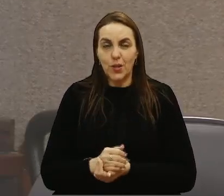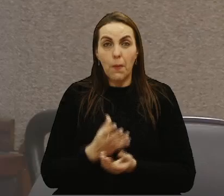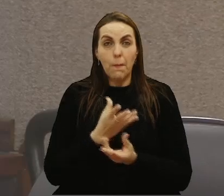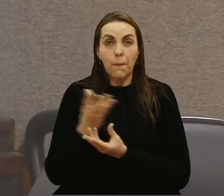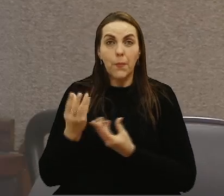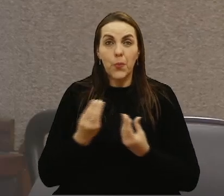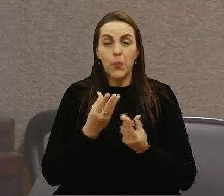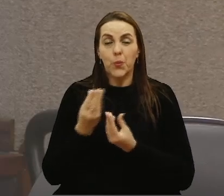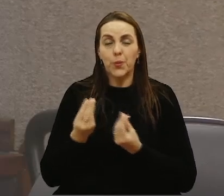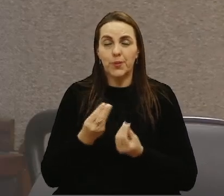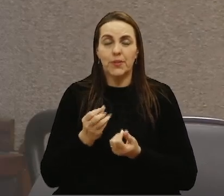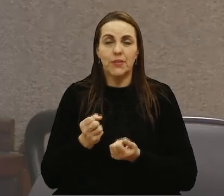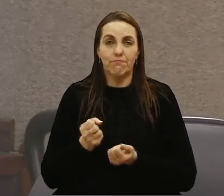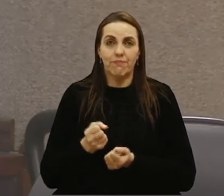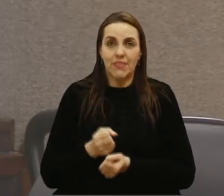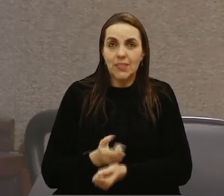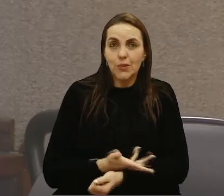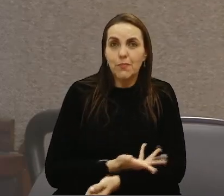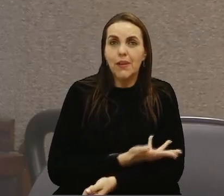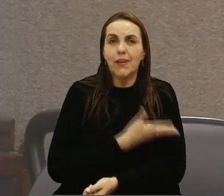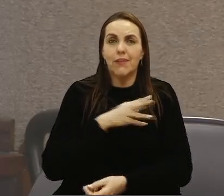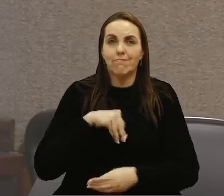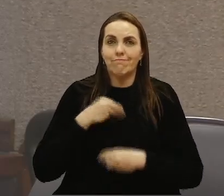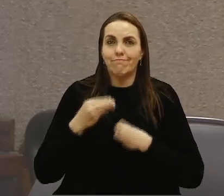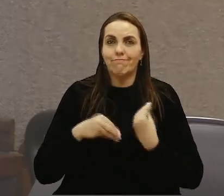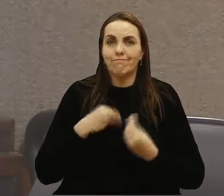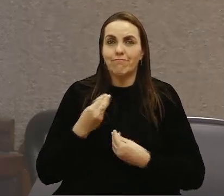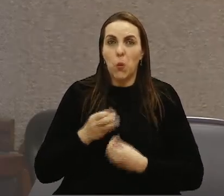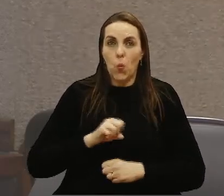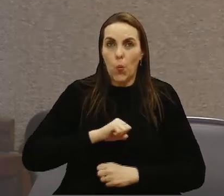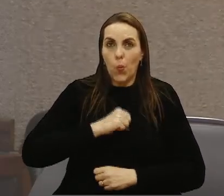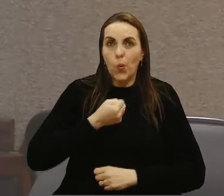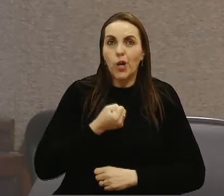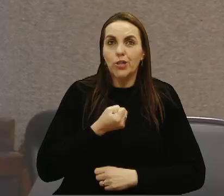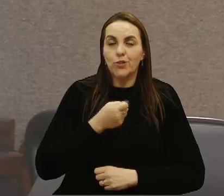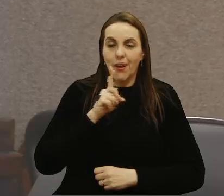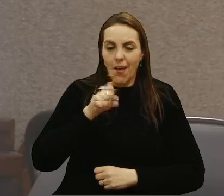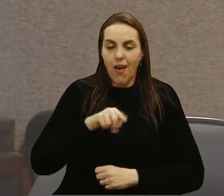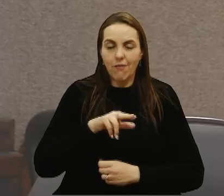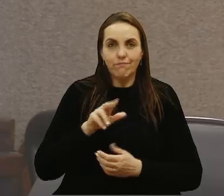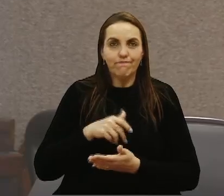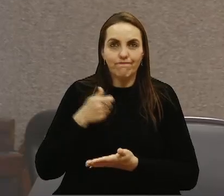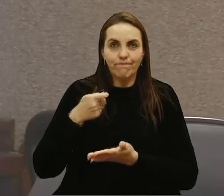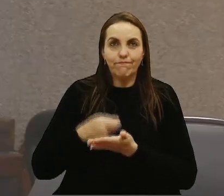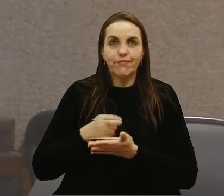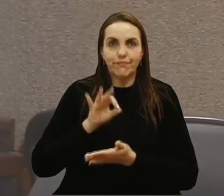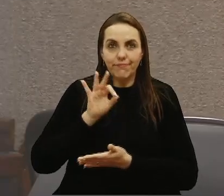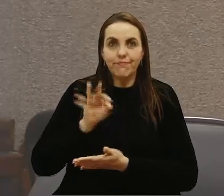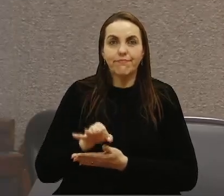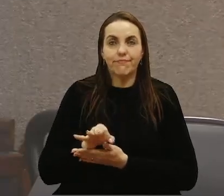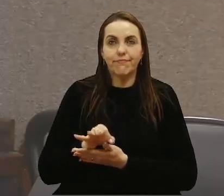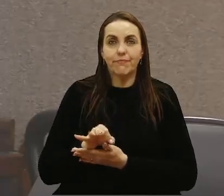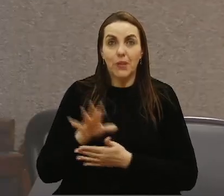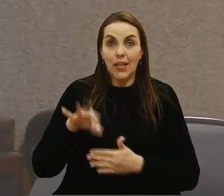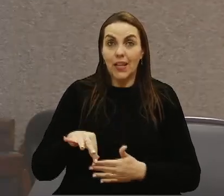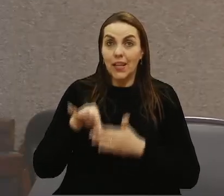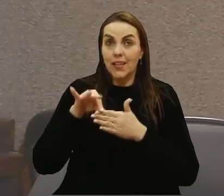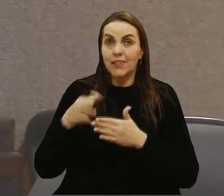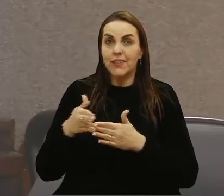desses sentimentos de ódio, ele é consolidado e legitimado por